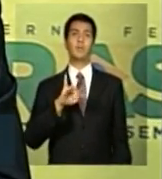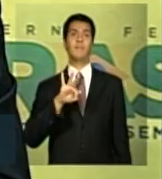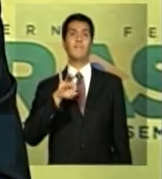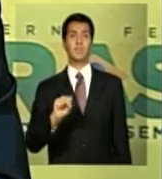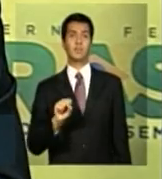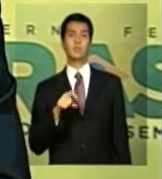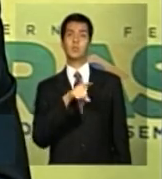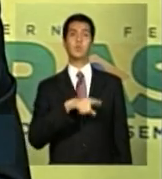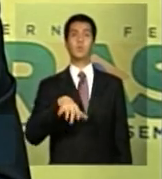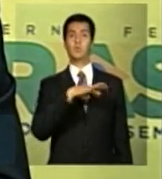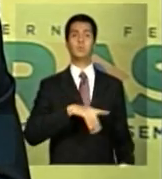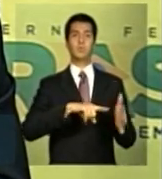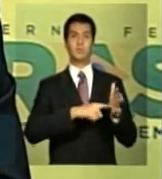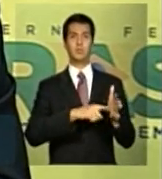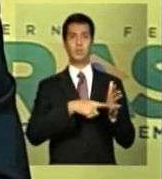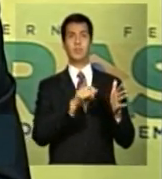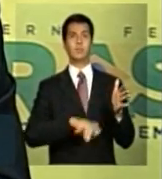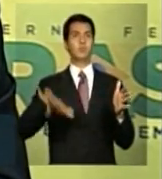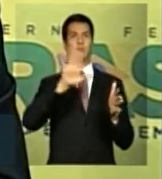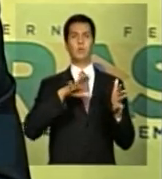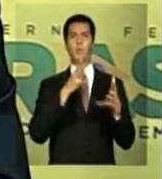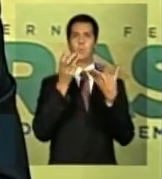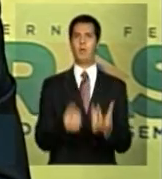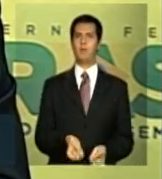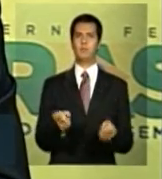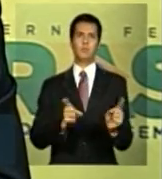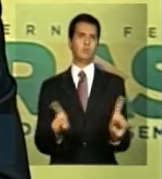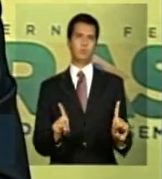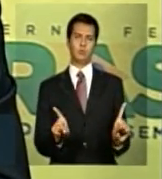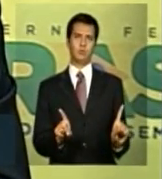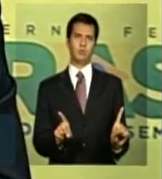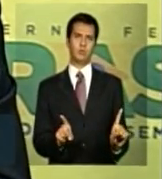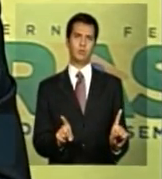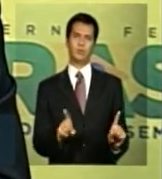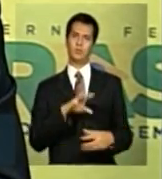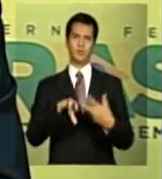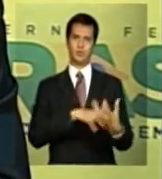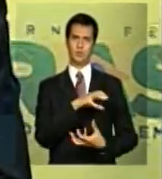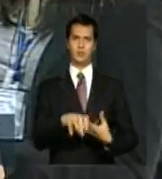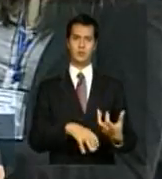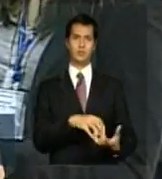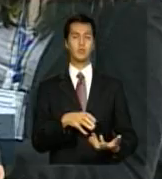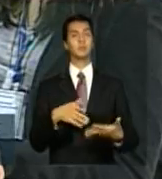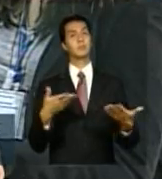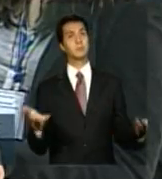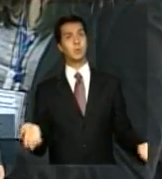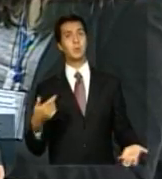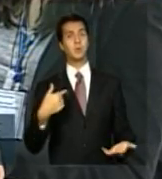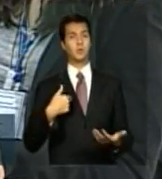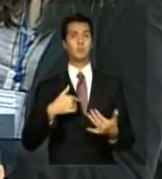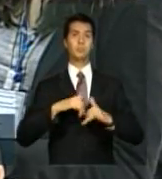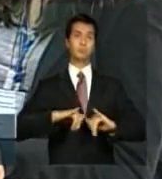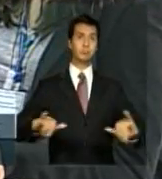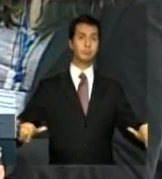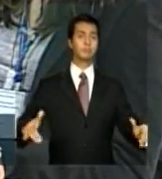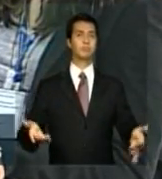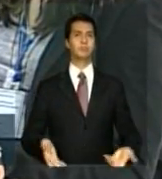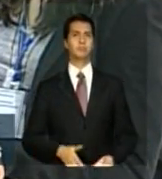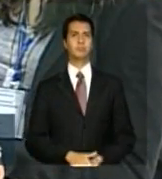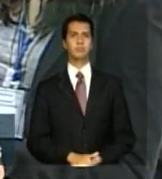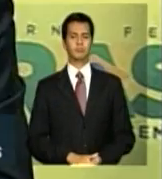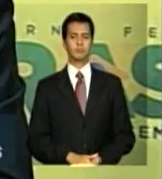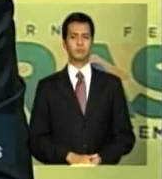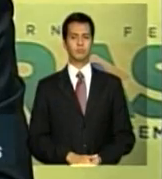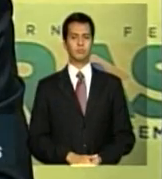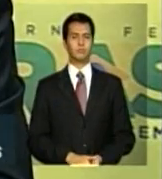nacional, não aderiu à greve. Então, a ponderação que eu faço vai nessa direção. Eu só